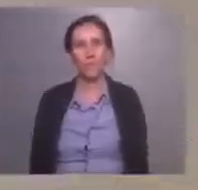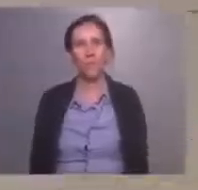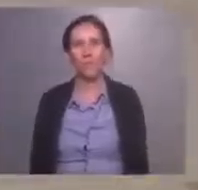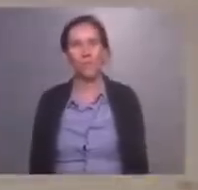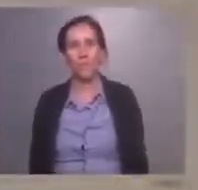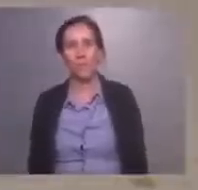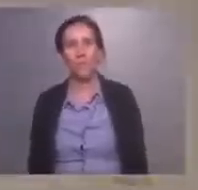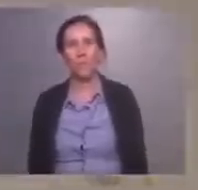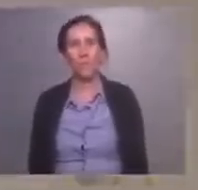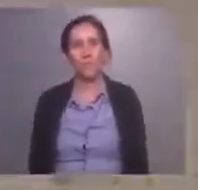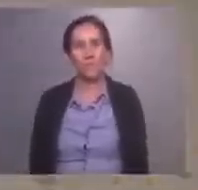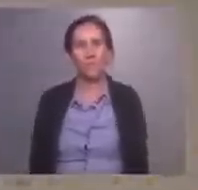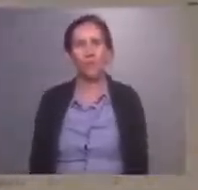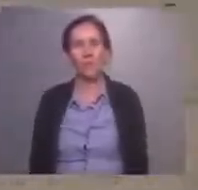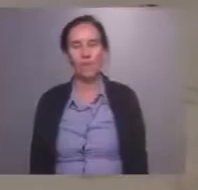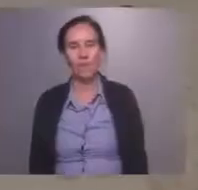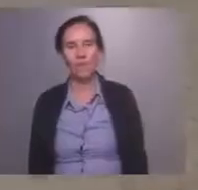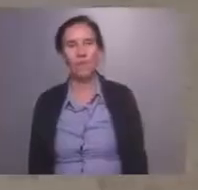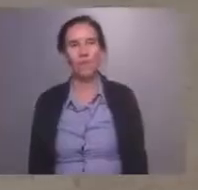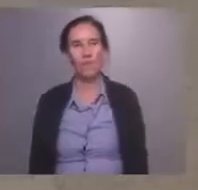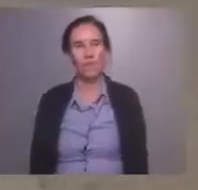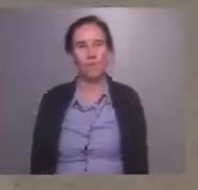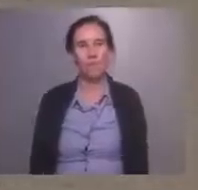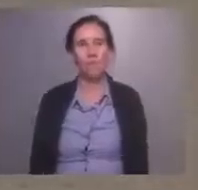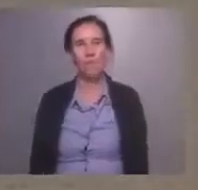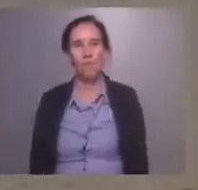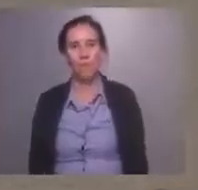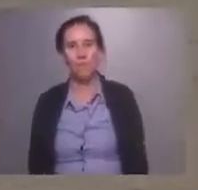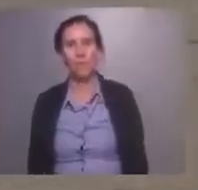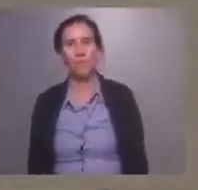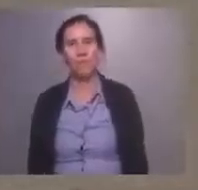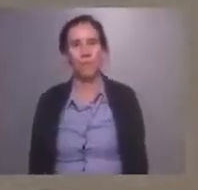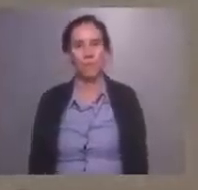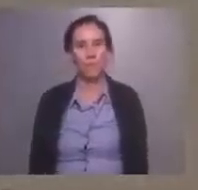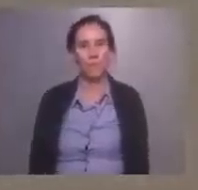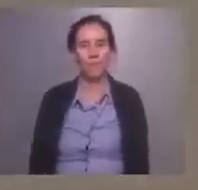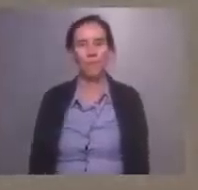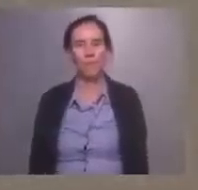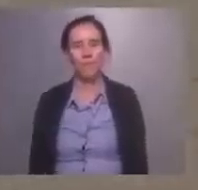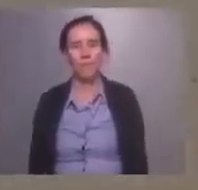Thank you.